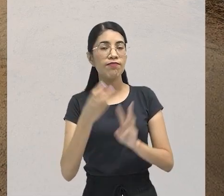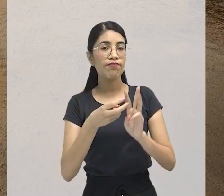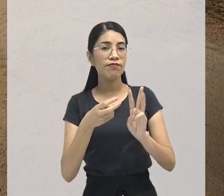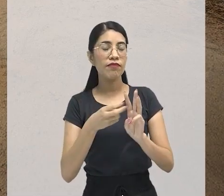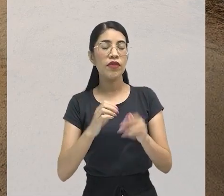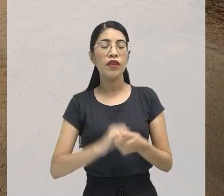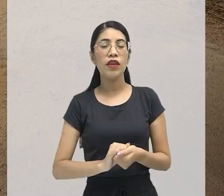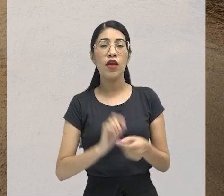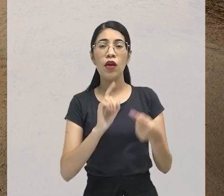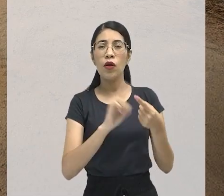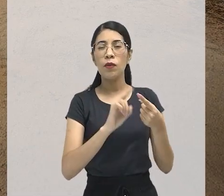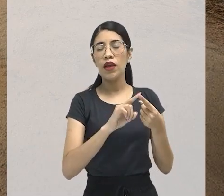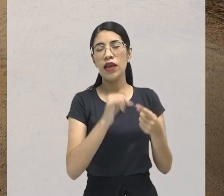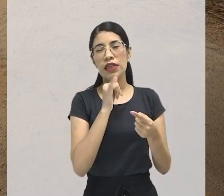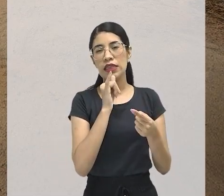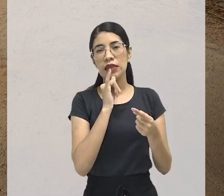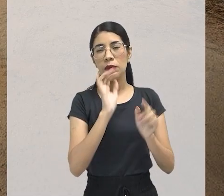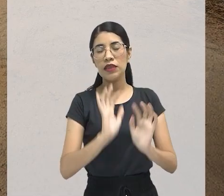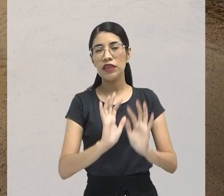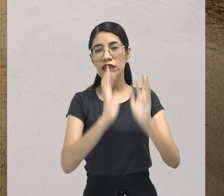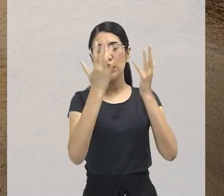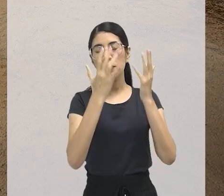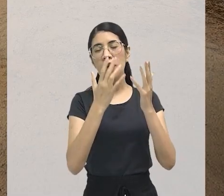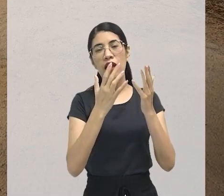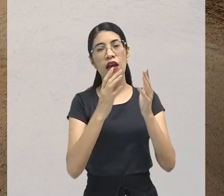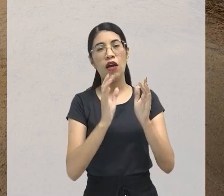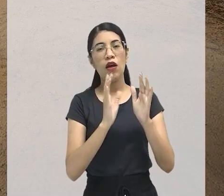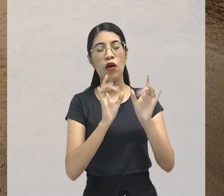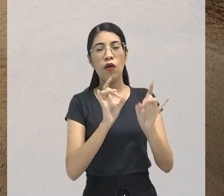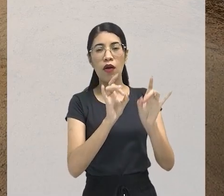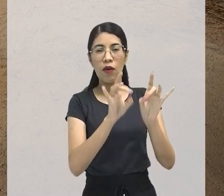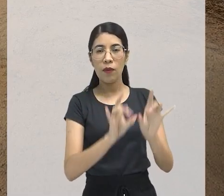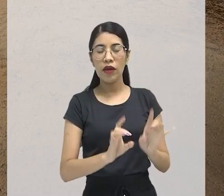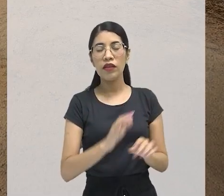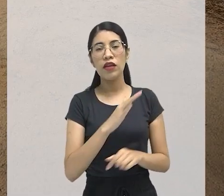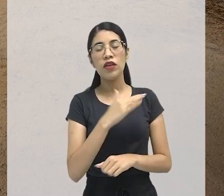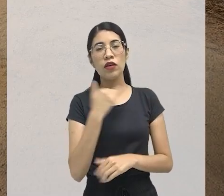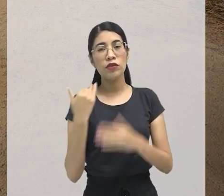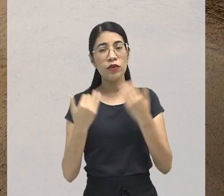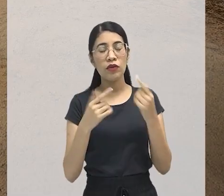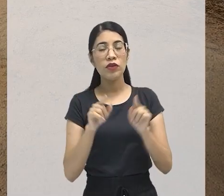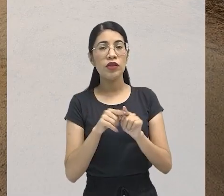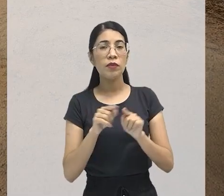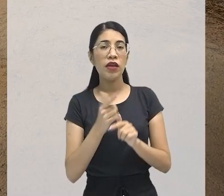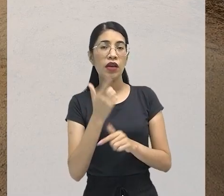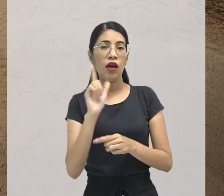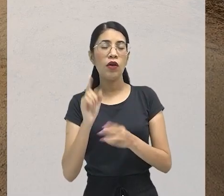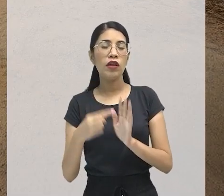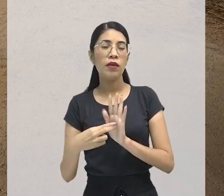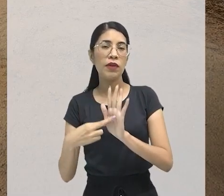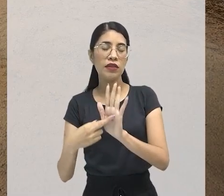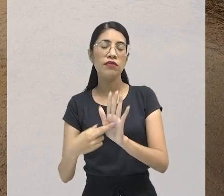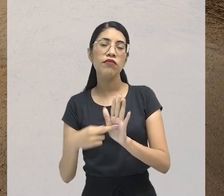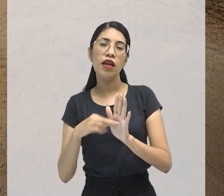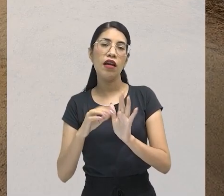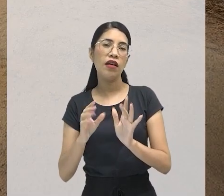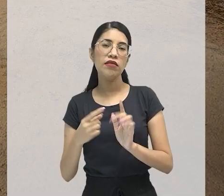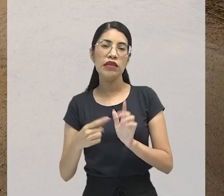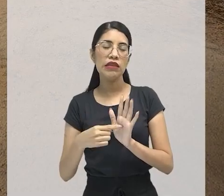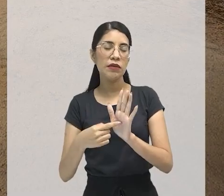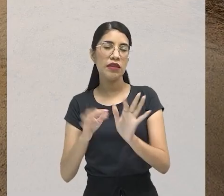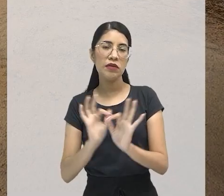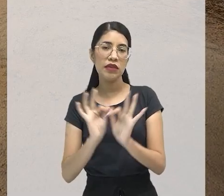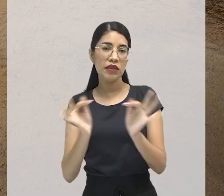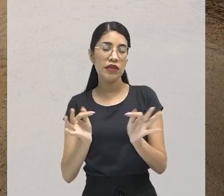é para celebrar os seus mortos, a outra é só para simples apresentação,